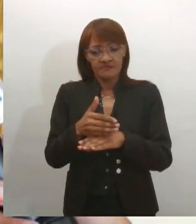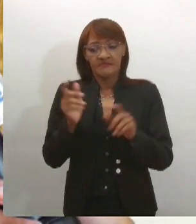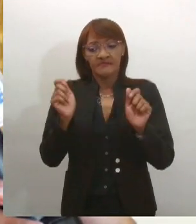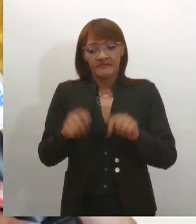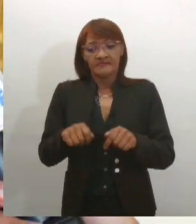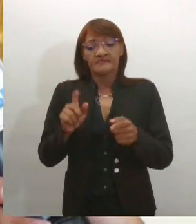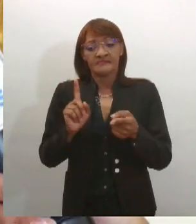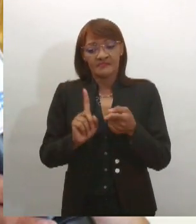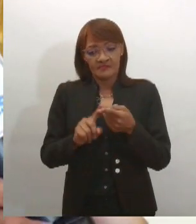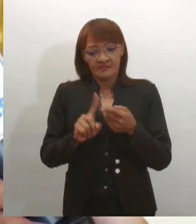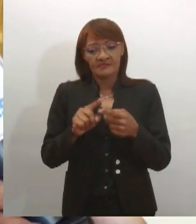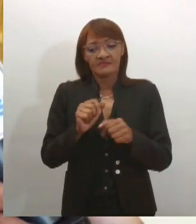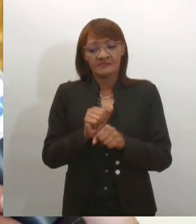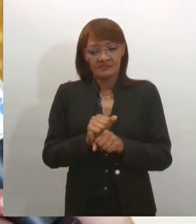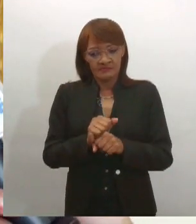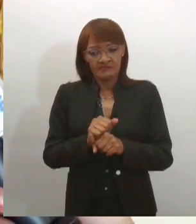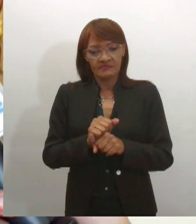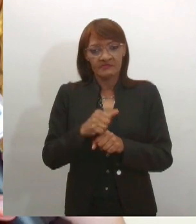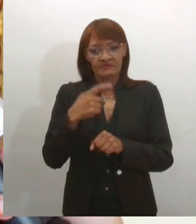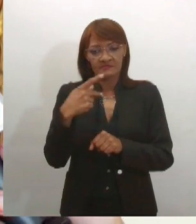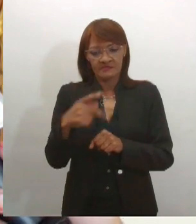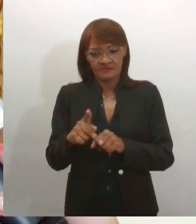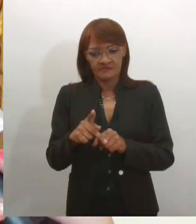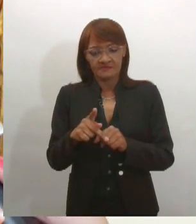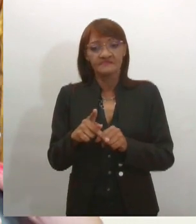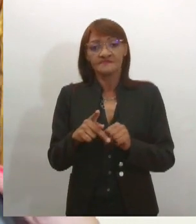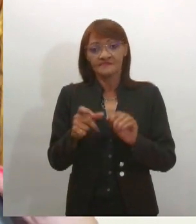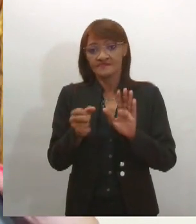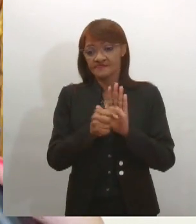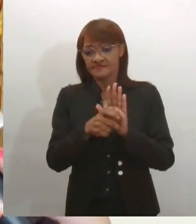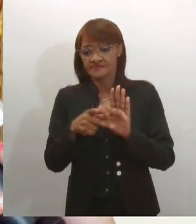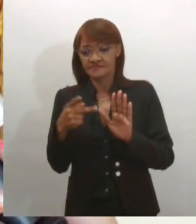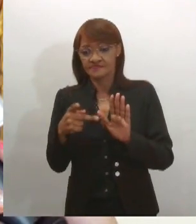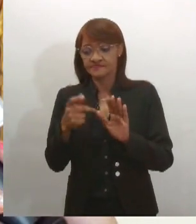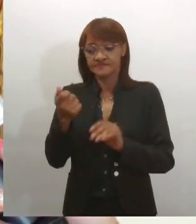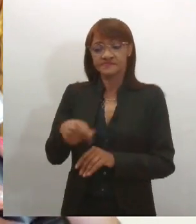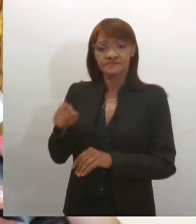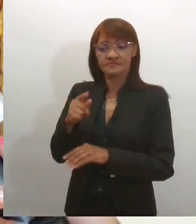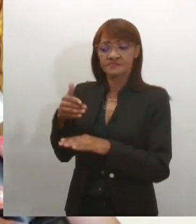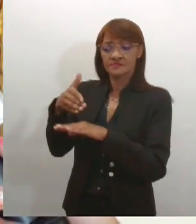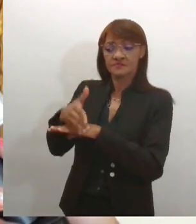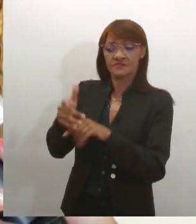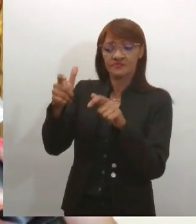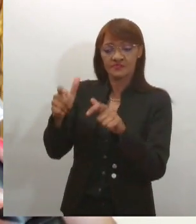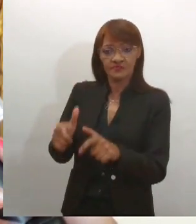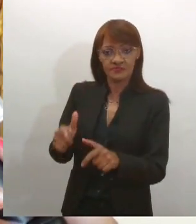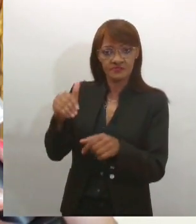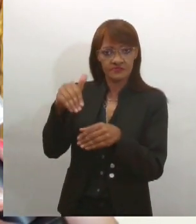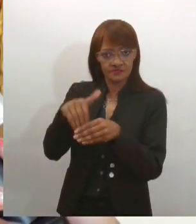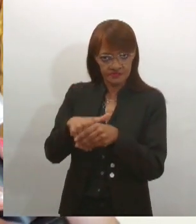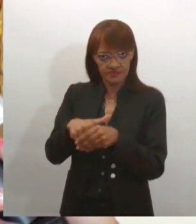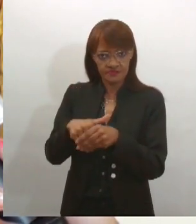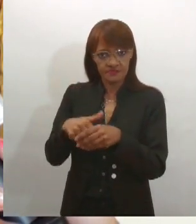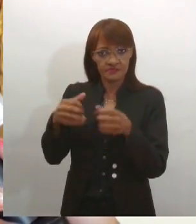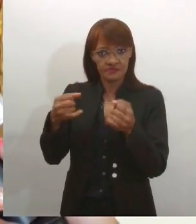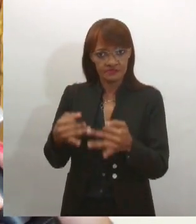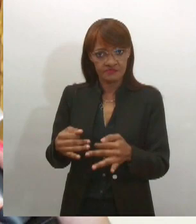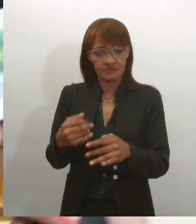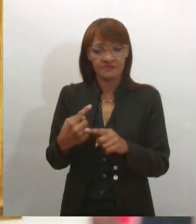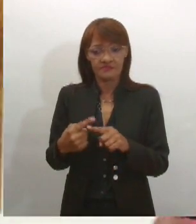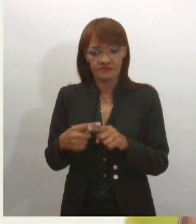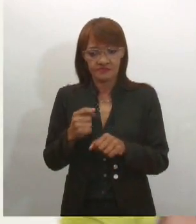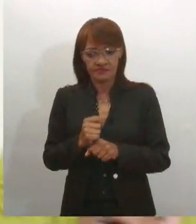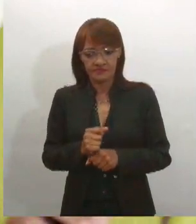por meio do seu ET título não precisaria nem ir ao local de votação para fazer a justificativa isso é feito por meio do e